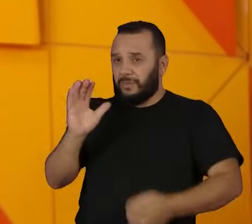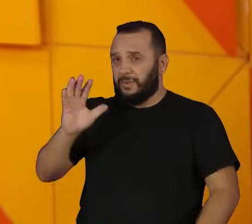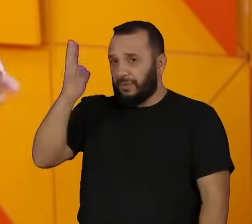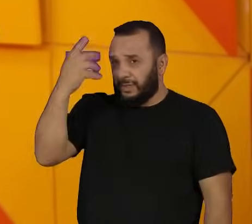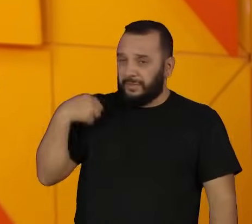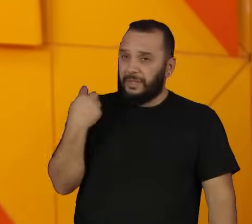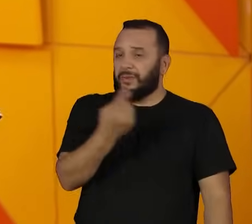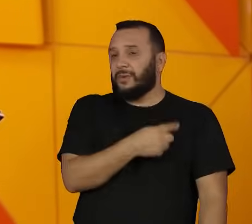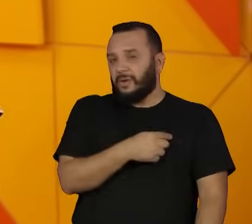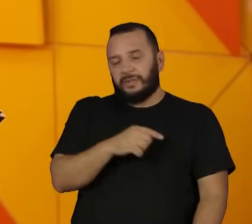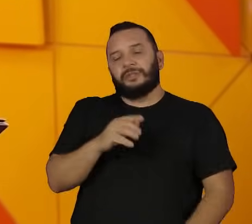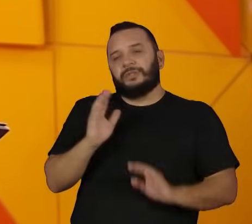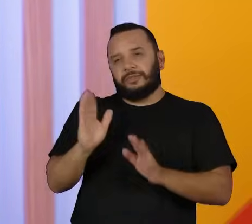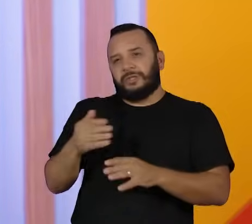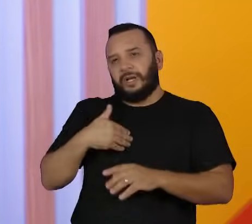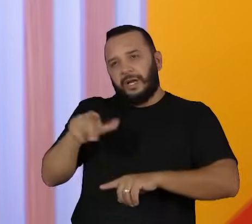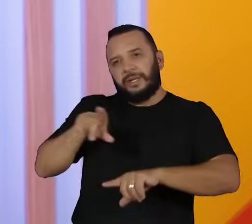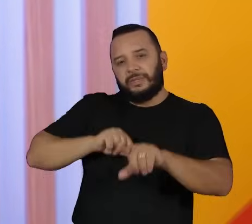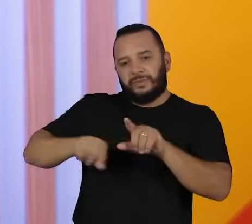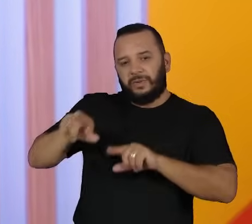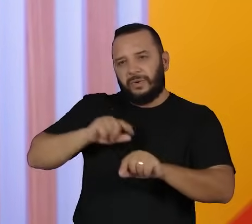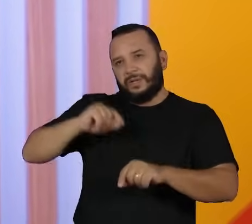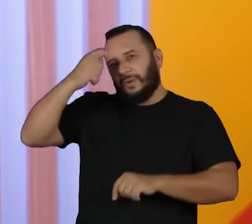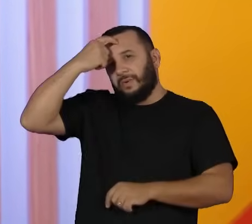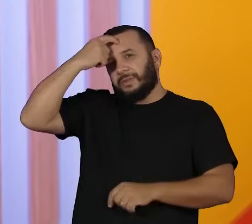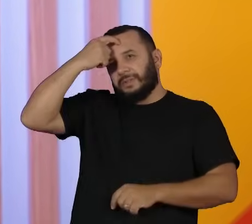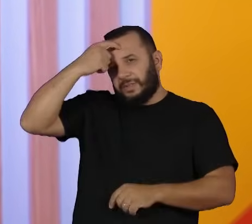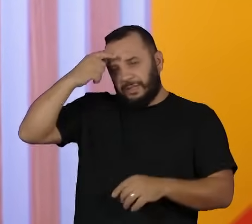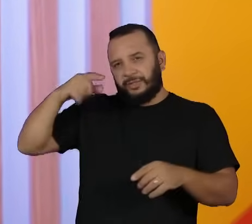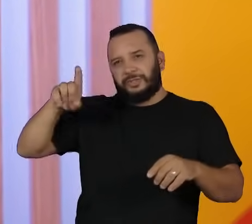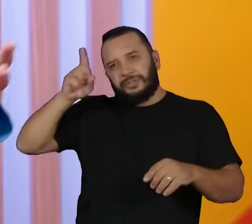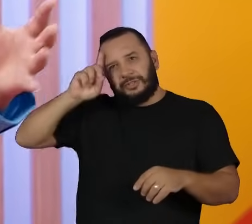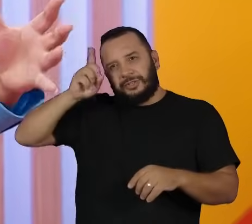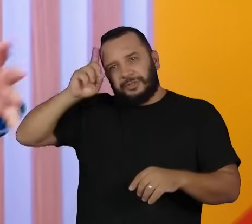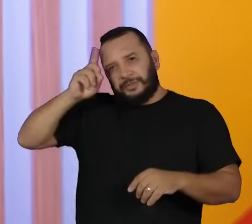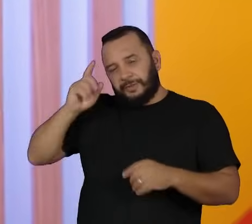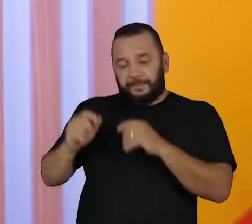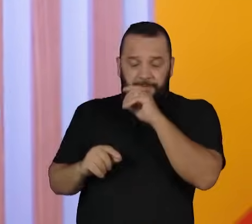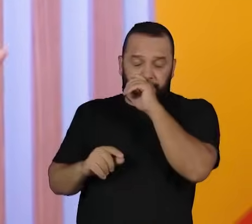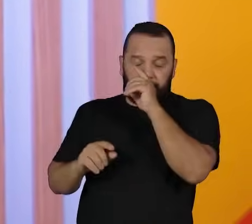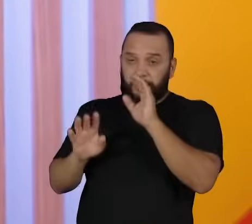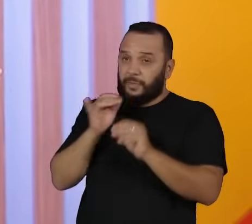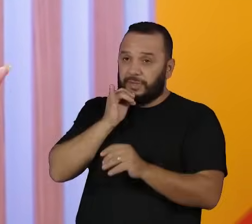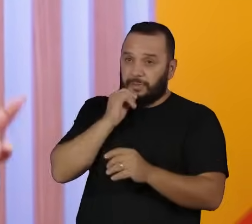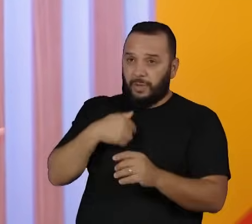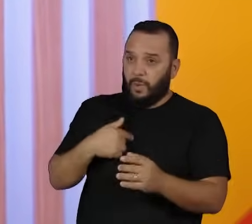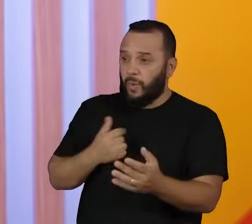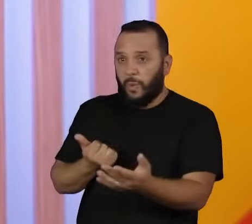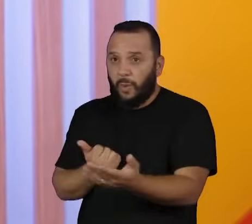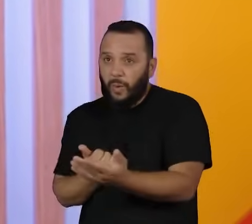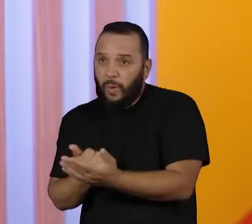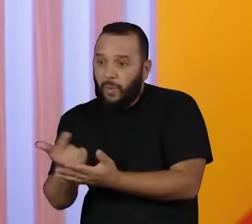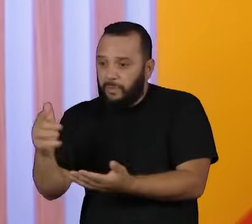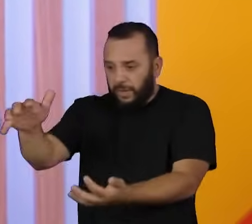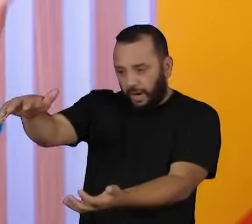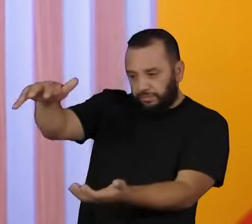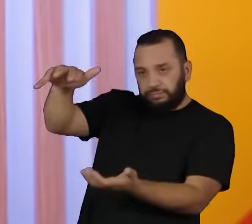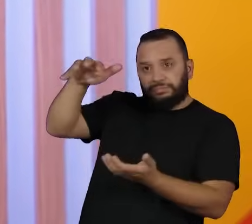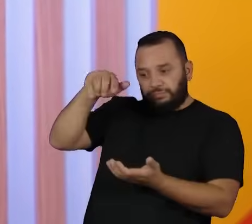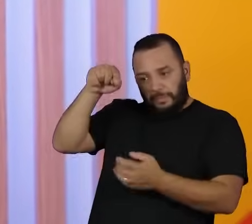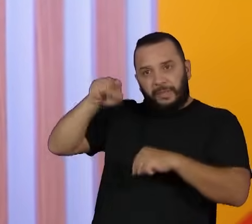possa fazer escolhas mais conscientes no nosso dia a dia. Então, quando a gente fala, por exemplo, de comprar produtos, né? Eu, enquanto